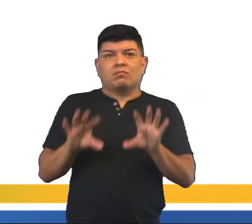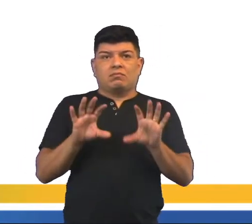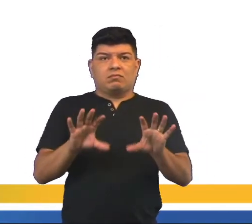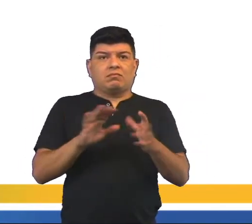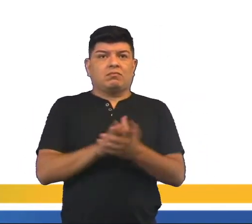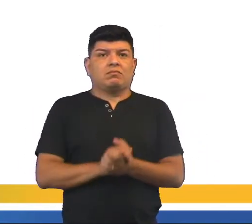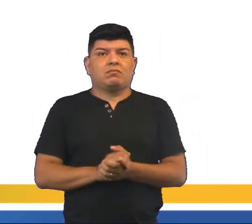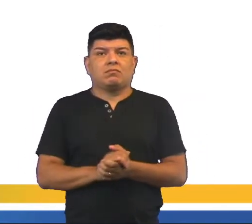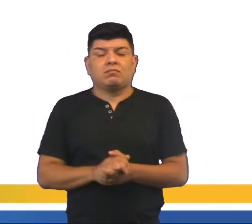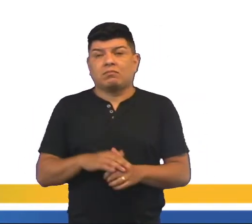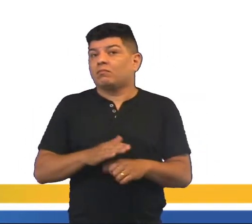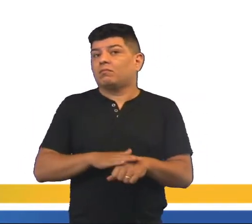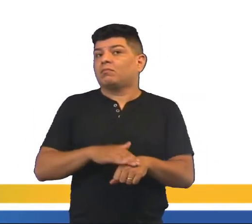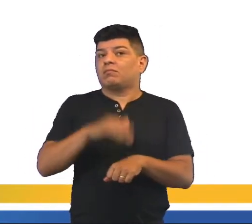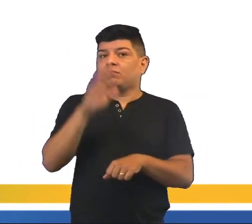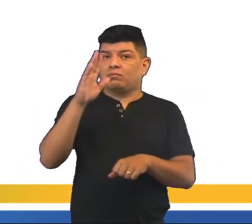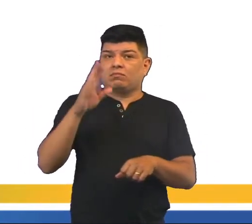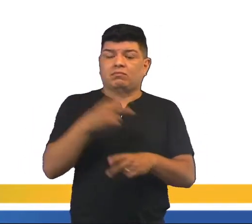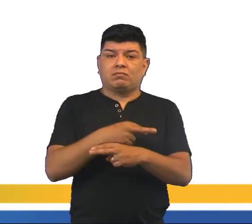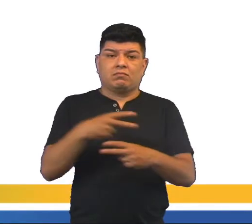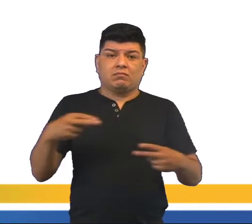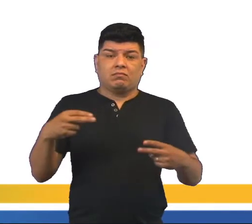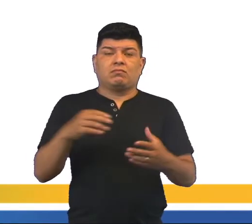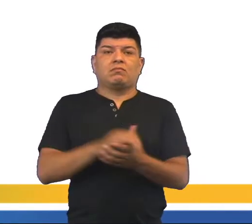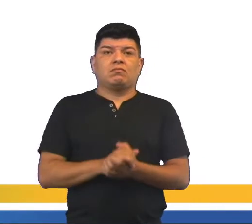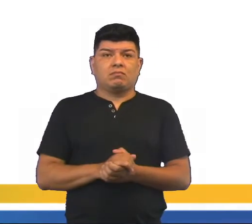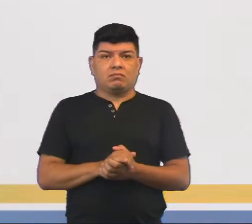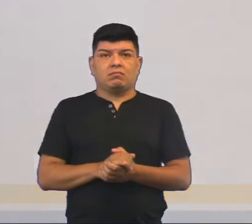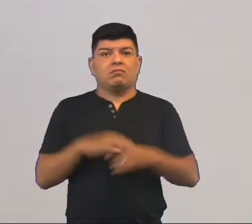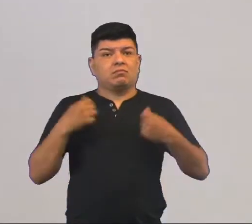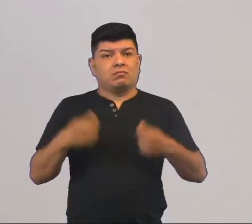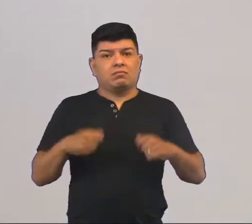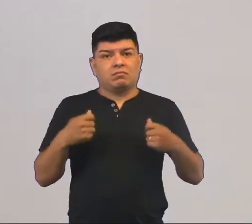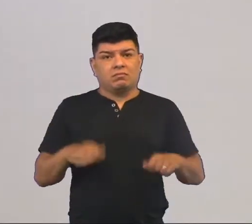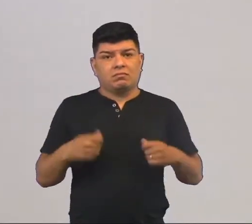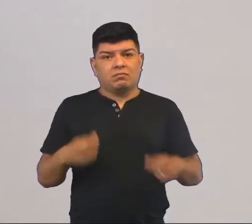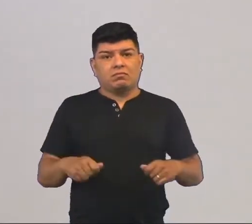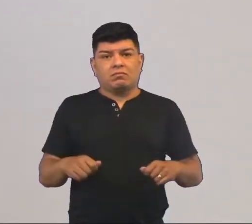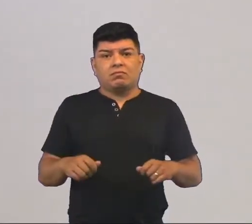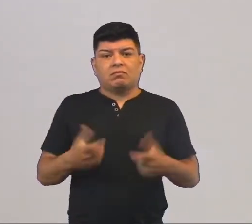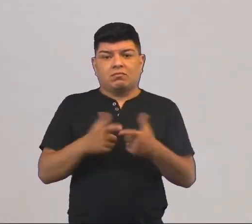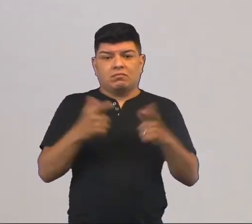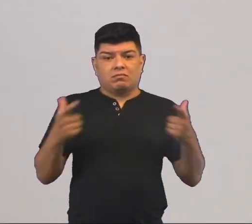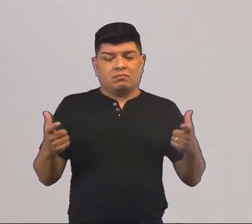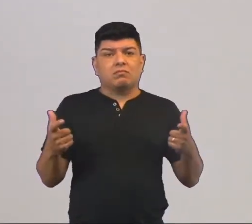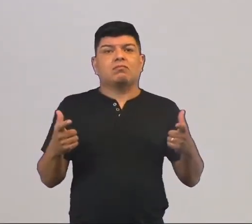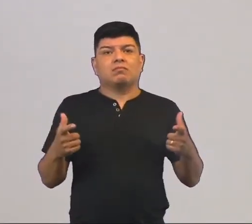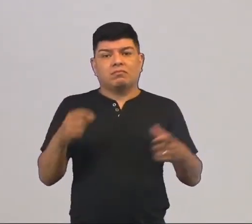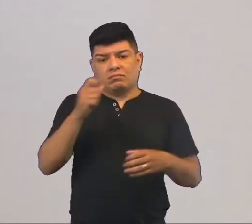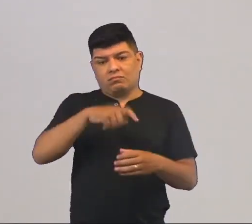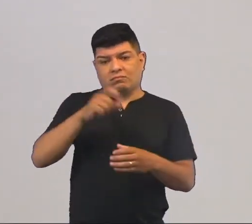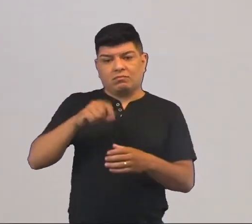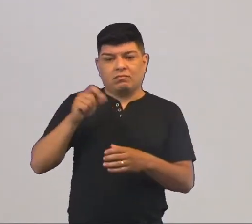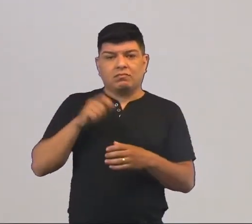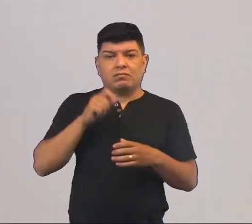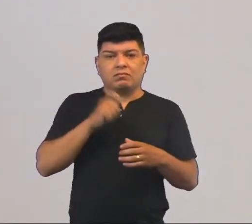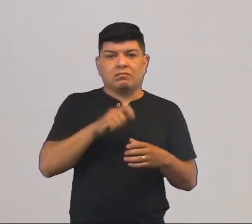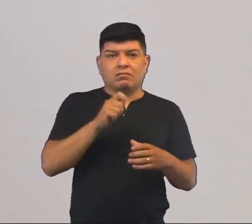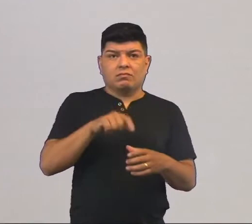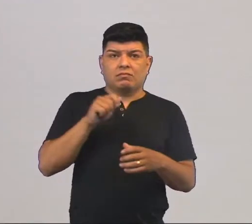natural. Quanto mais produção, eles vão necessitar de uma área maior para o cultivo. Então, eles